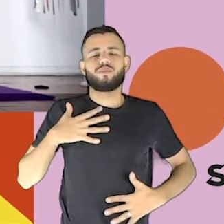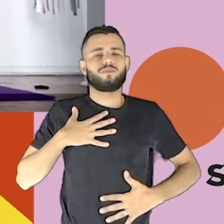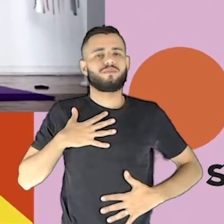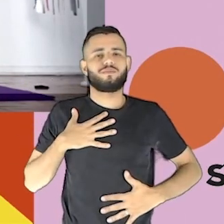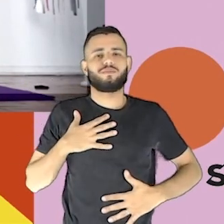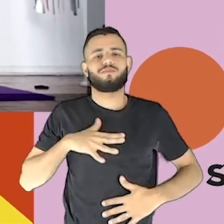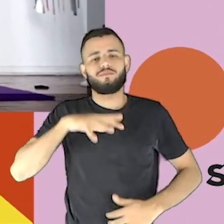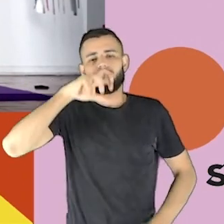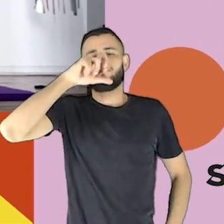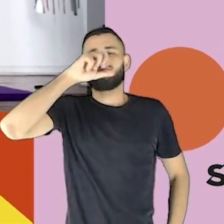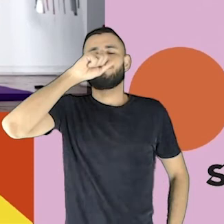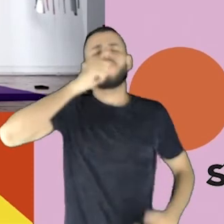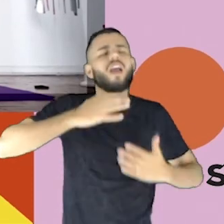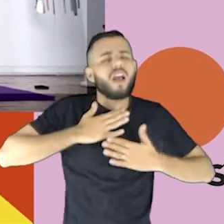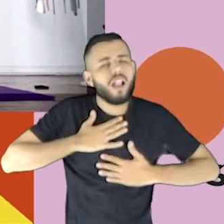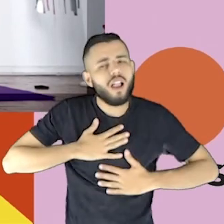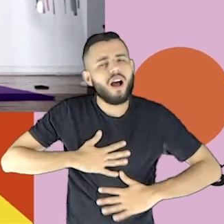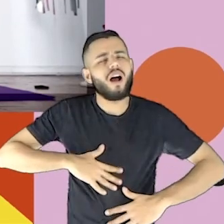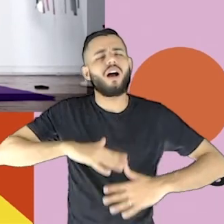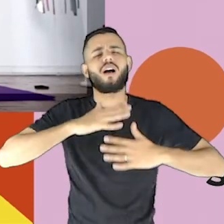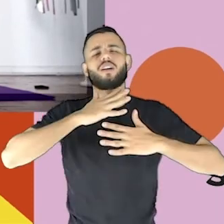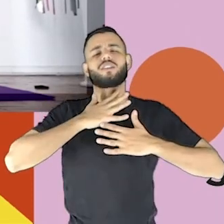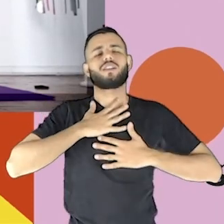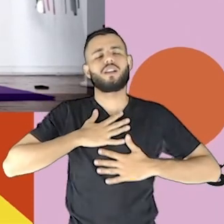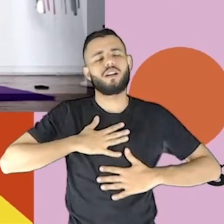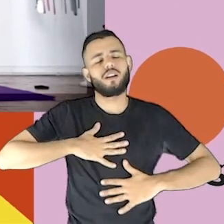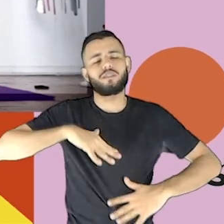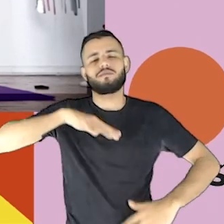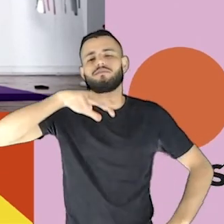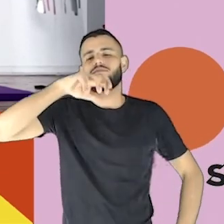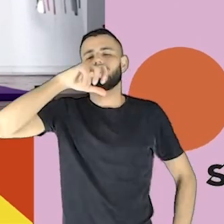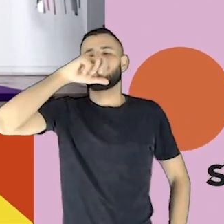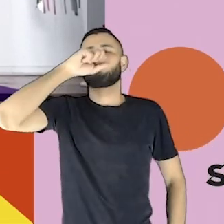expira, relaxa o corpo todo.